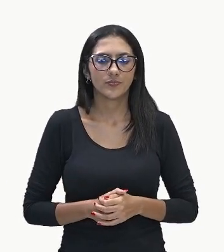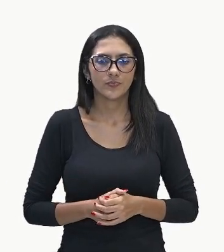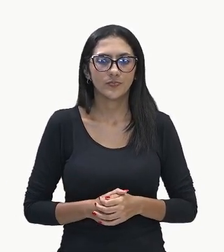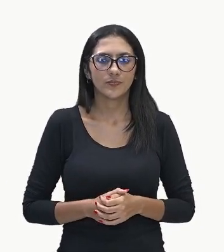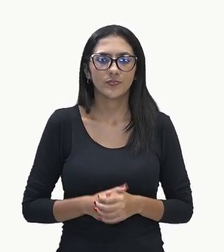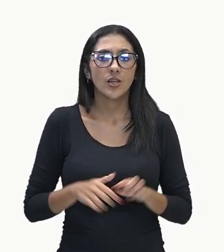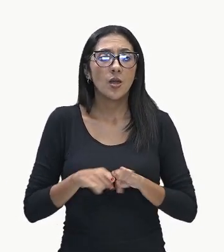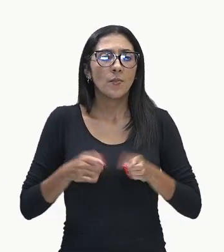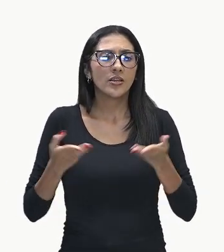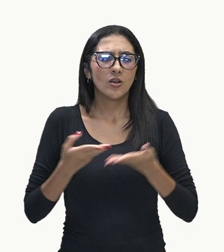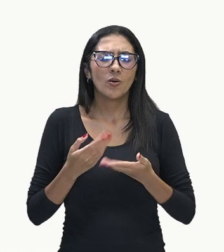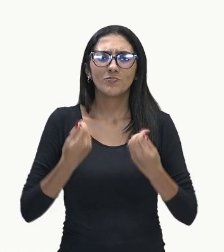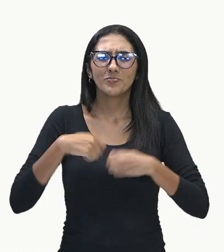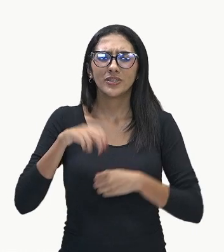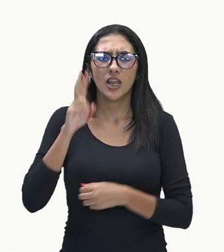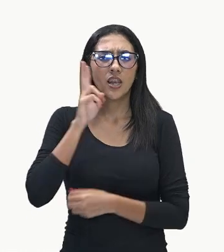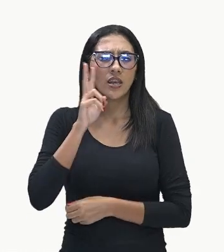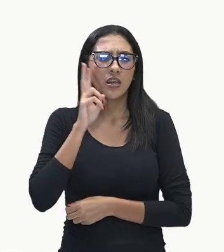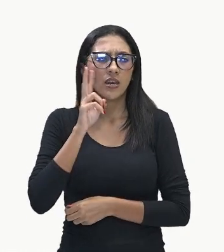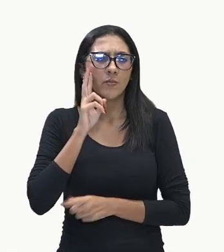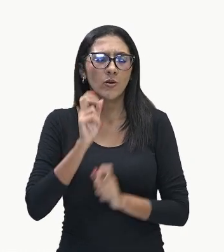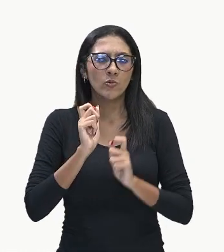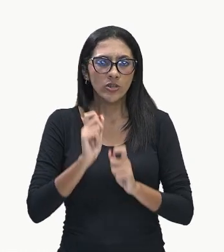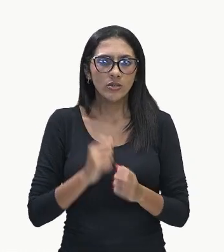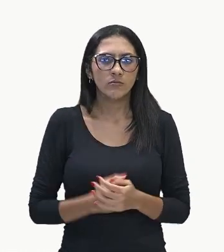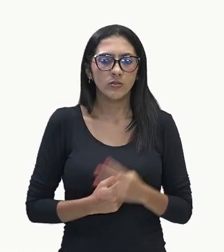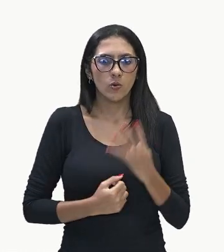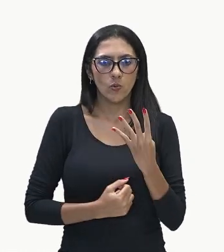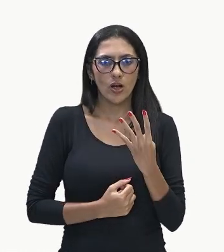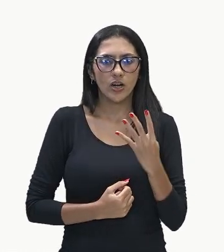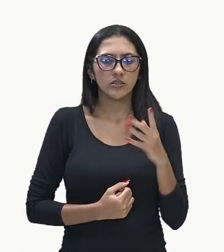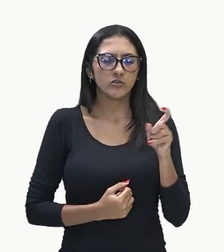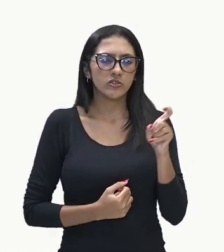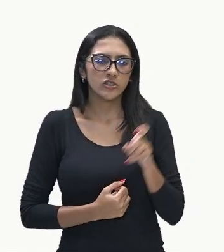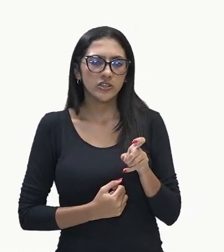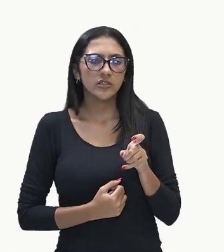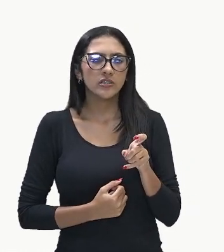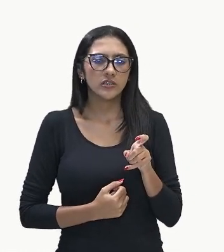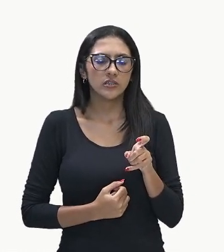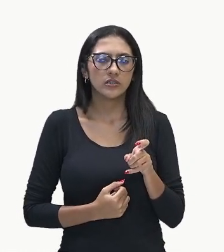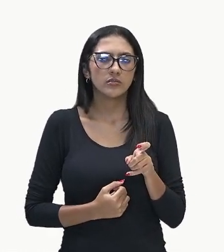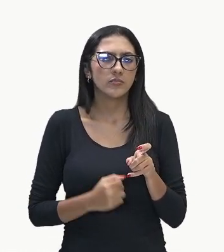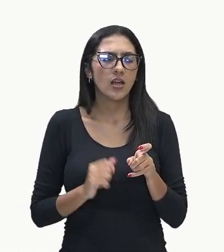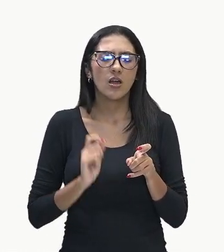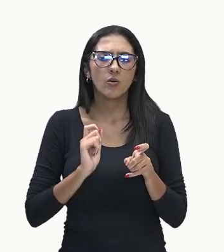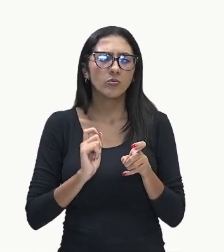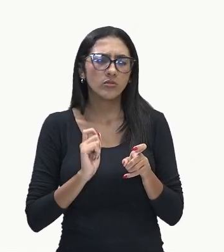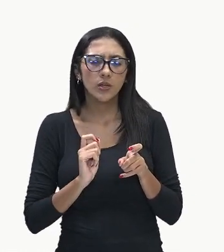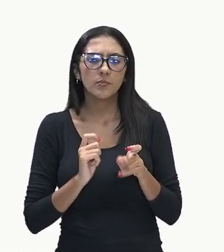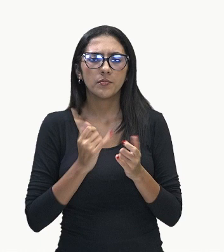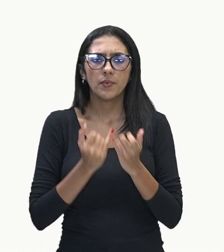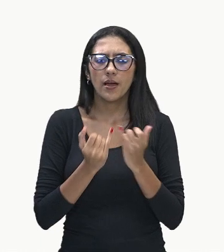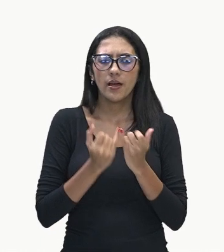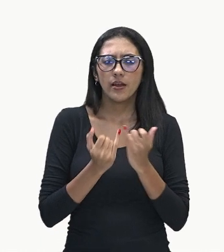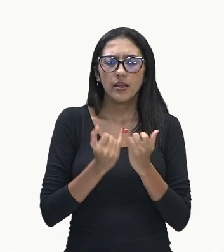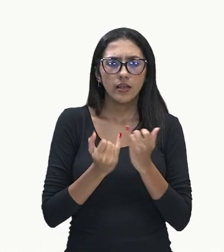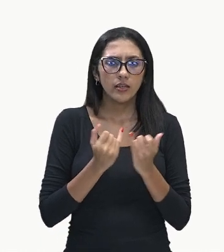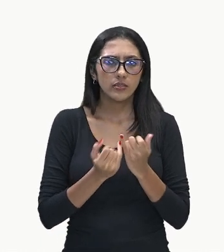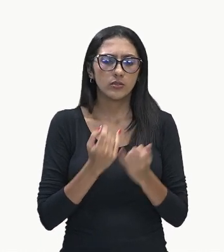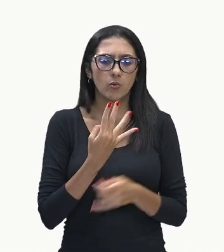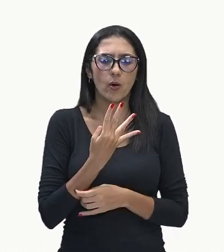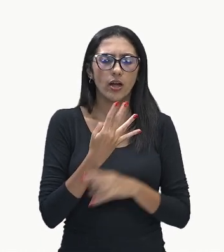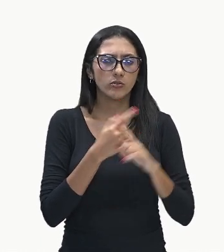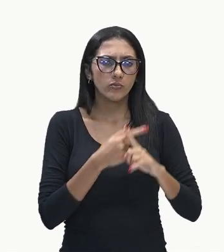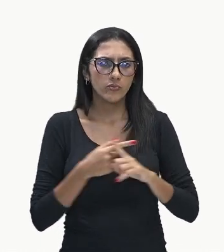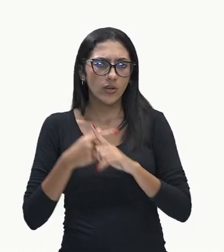que é que eu tenho que lembrar? 4x é a mesma coisa que 4 vezes x igual a 16. Aí